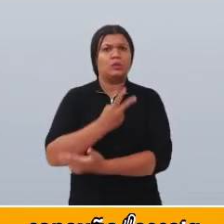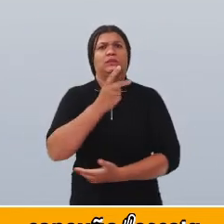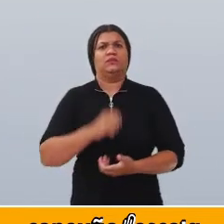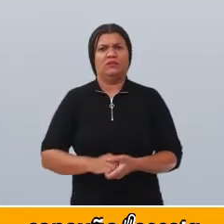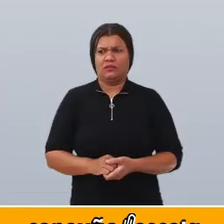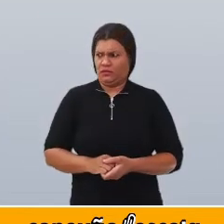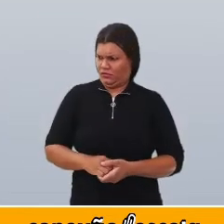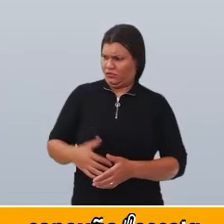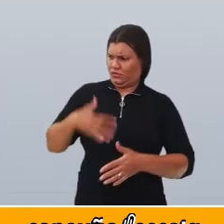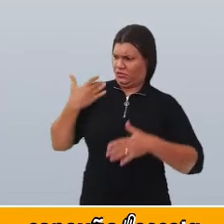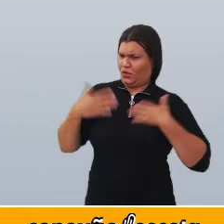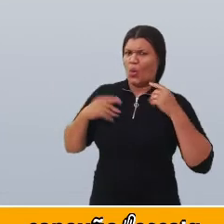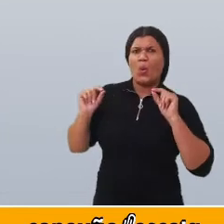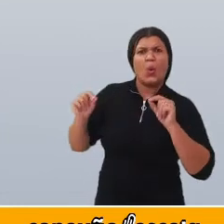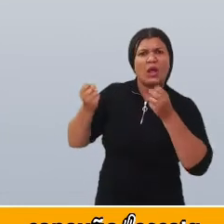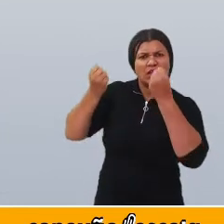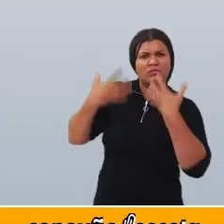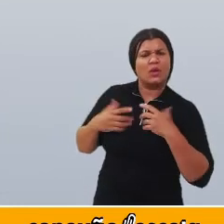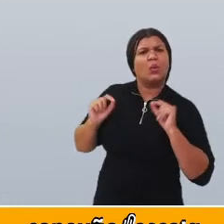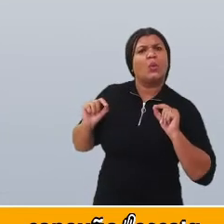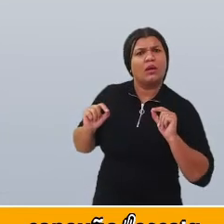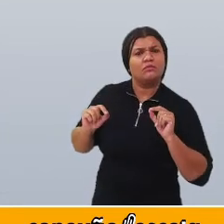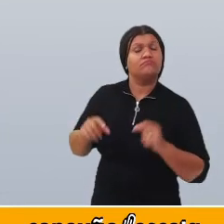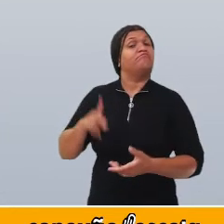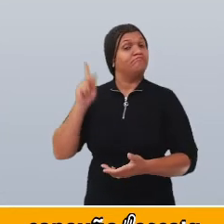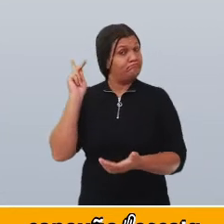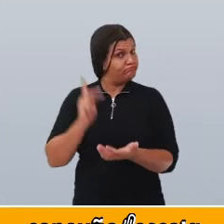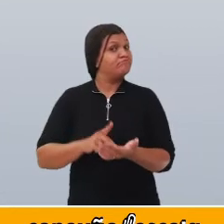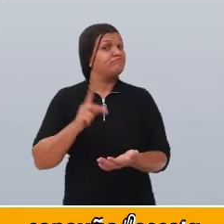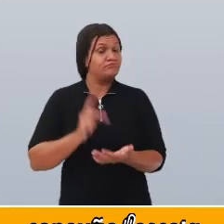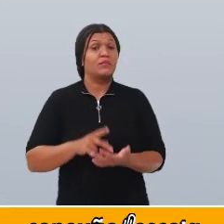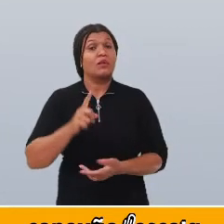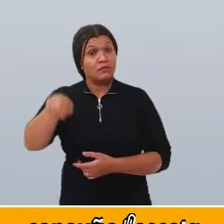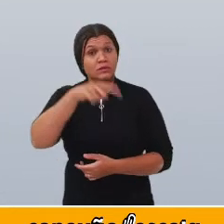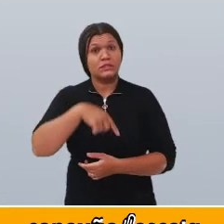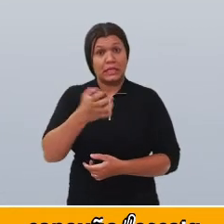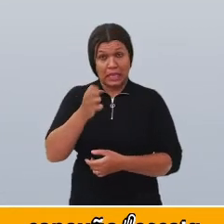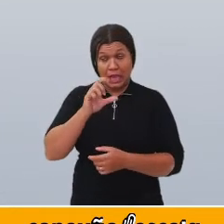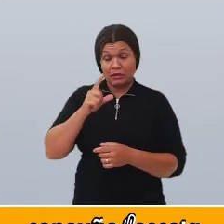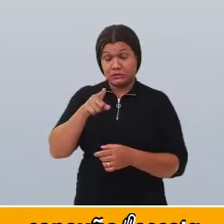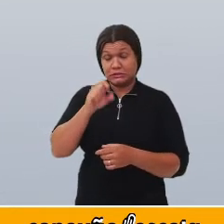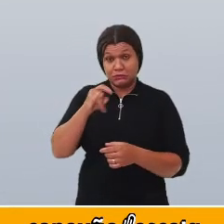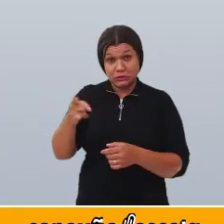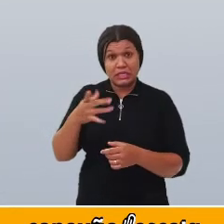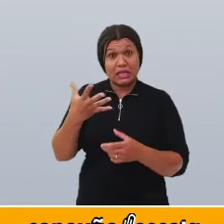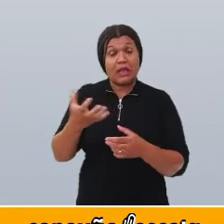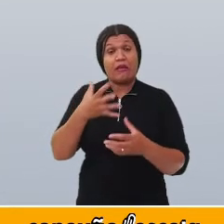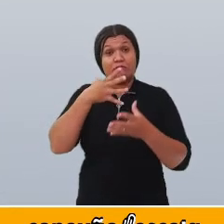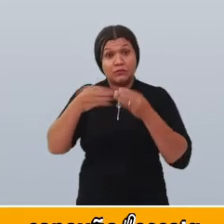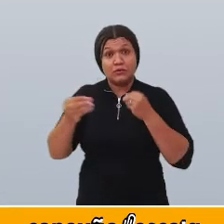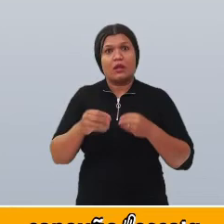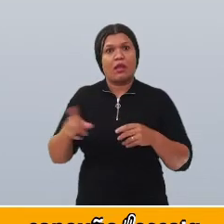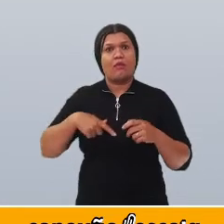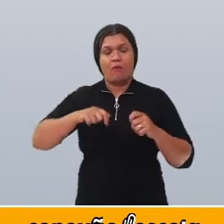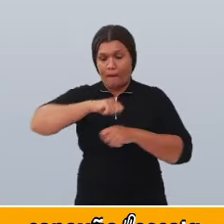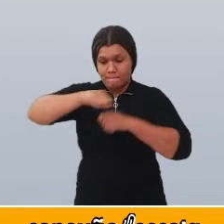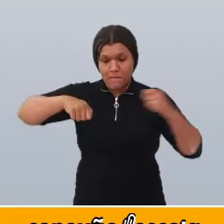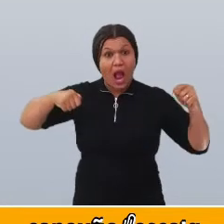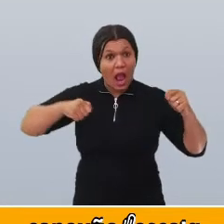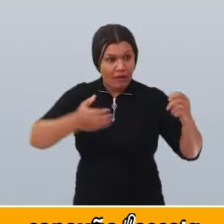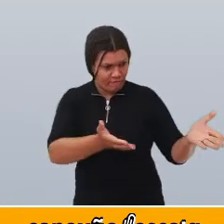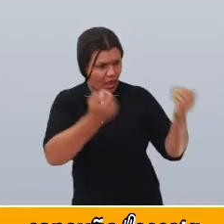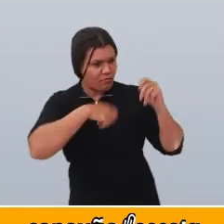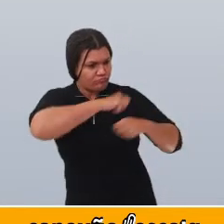está dizendo, amigo bode? É verdade. E você, se quiser escapar, venha se amarrar que eu já me